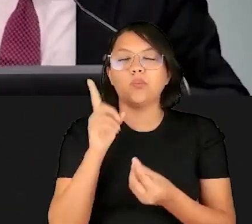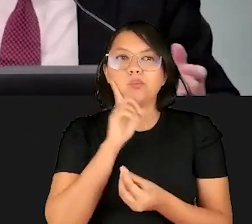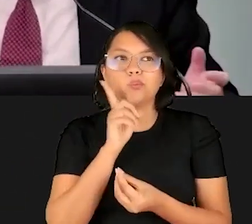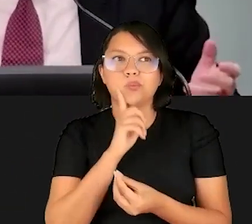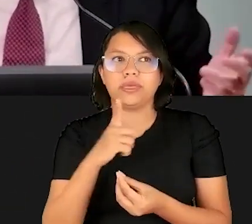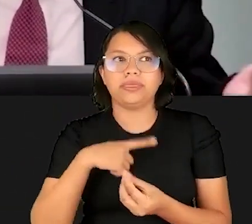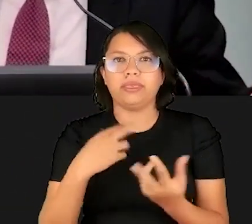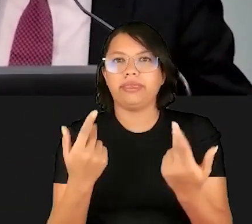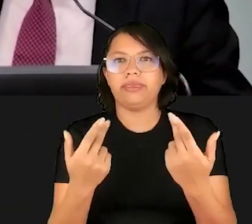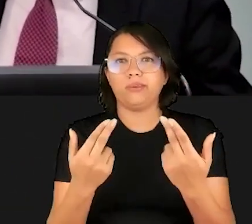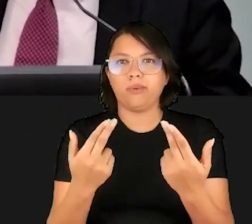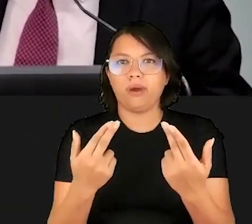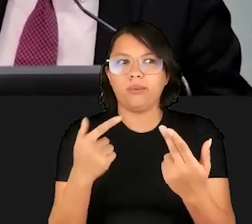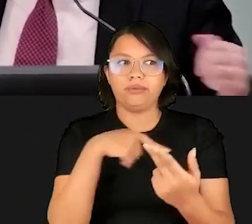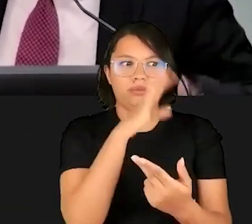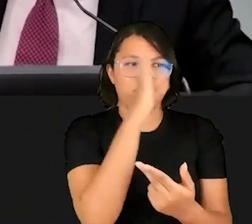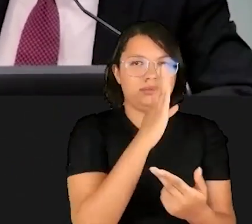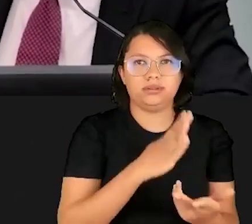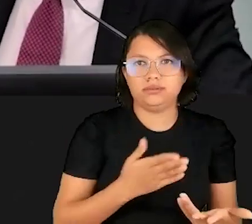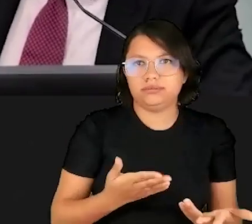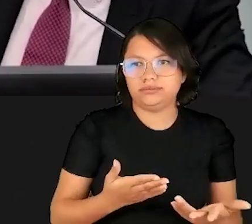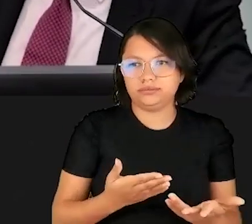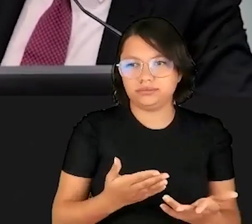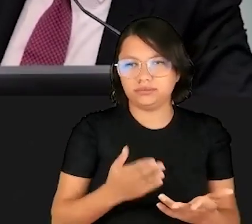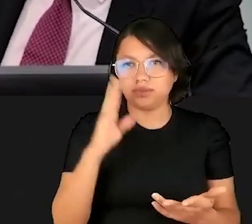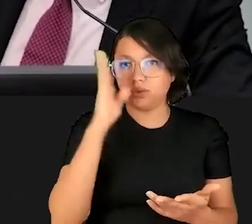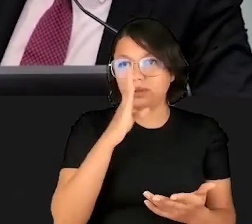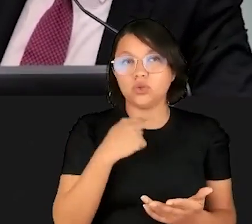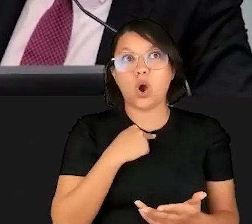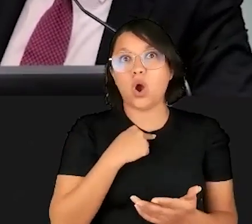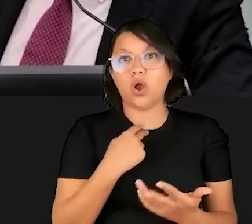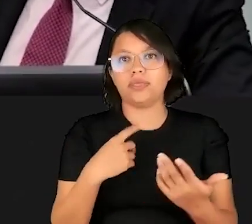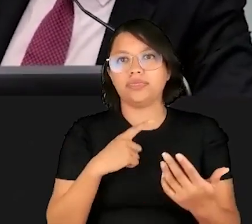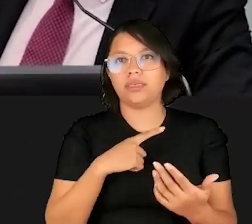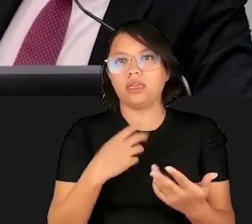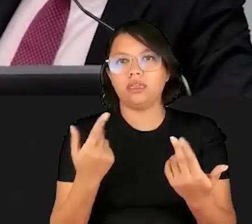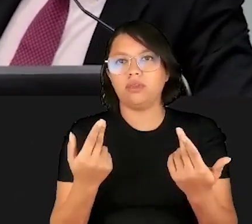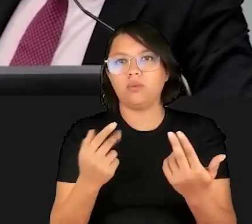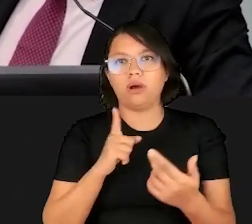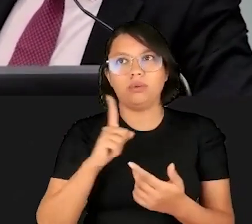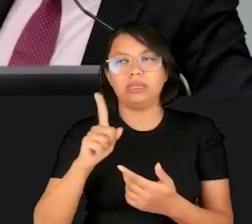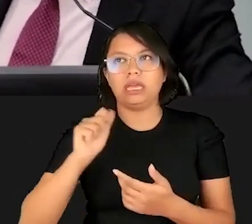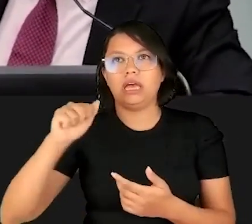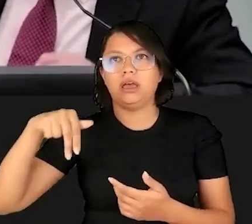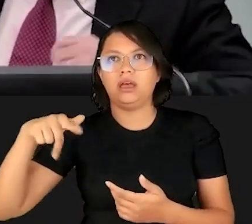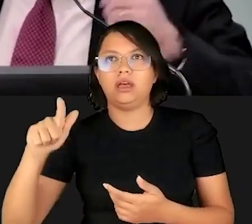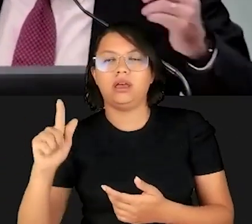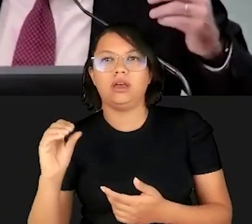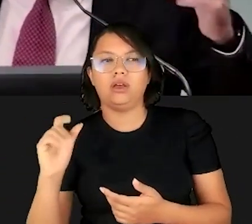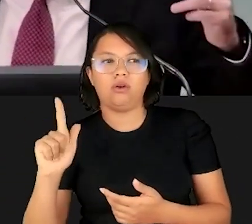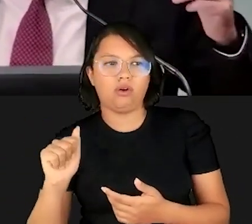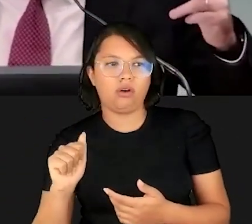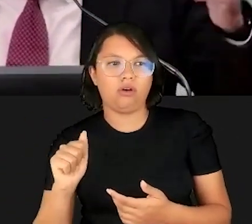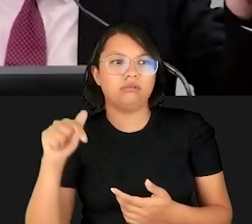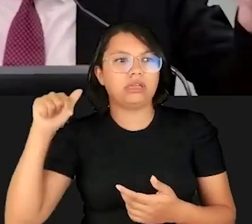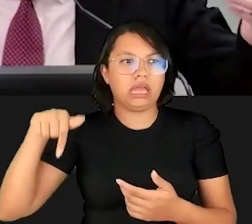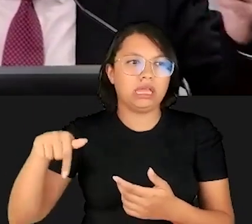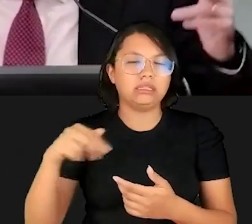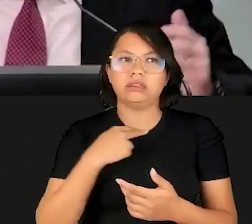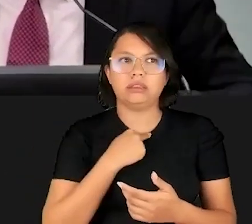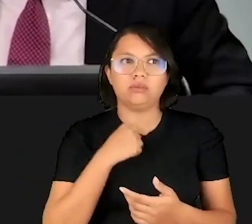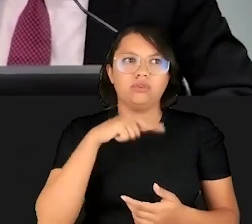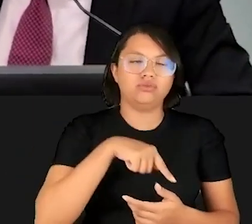mesmo quali que o Brasil. O Brasil não pode ter o mesmo quali do que Angola. Angola não pode ter o mesmo quali